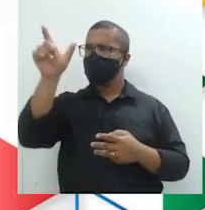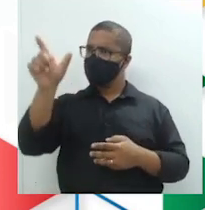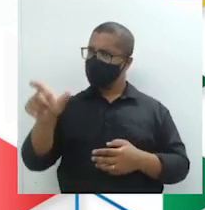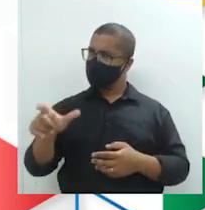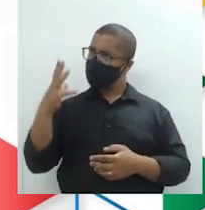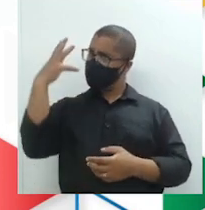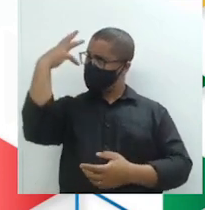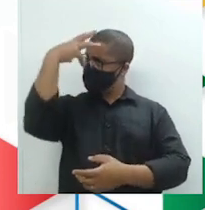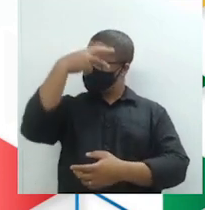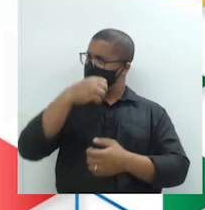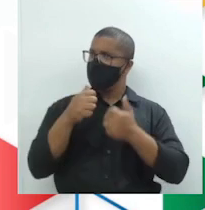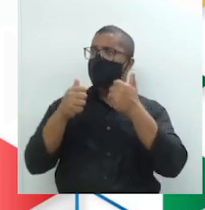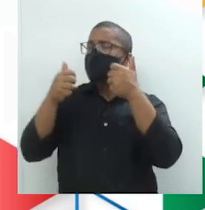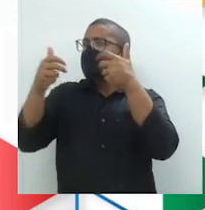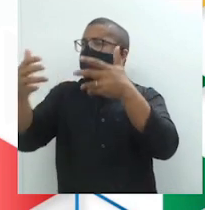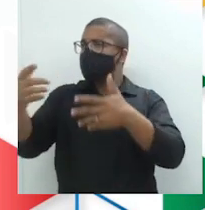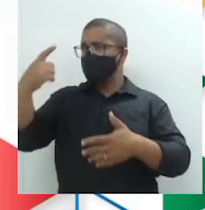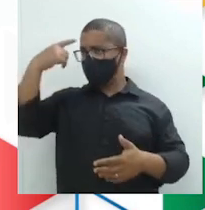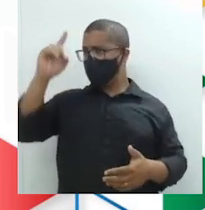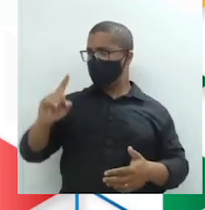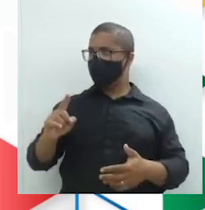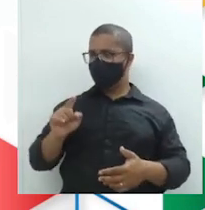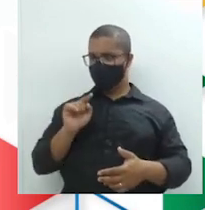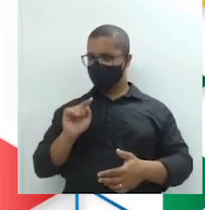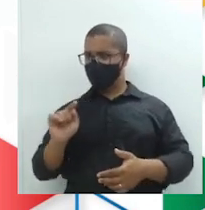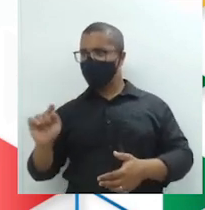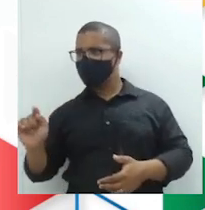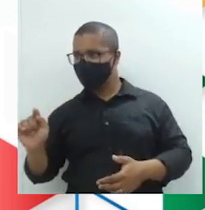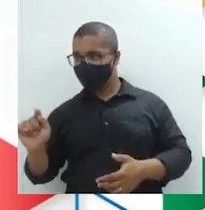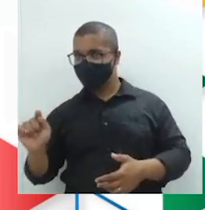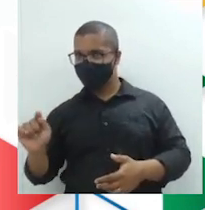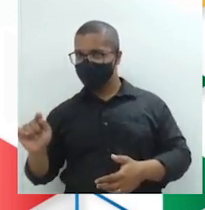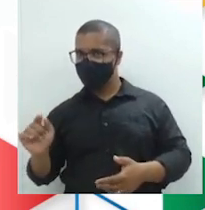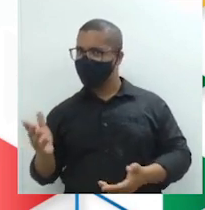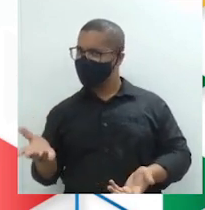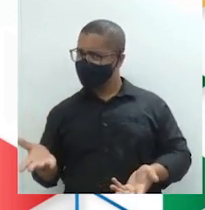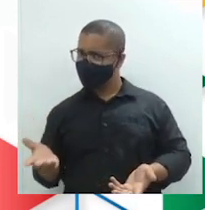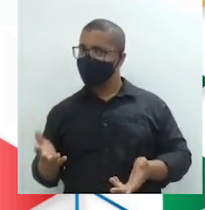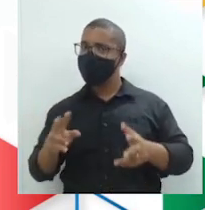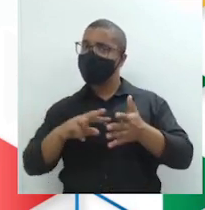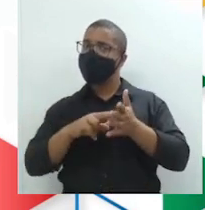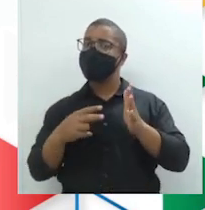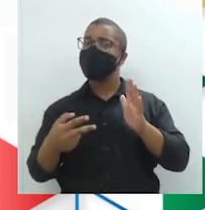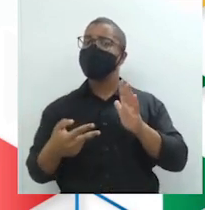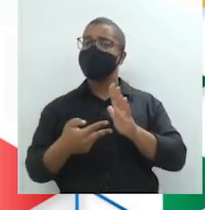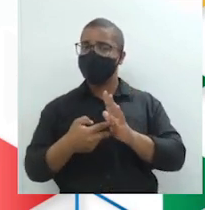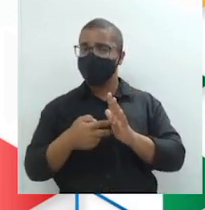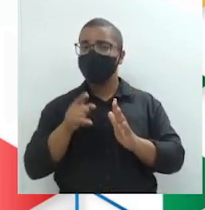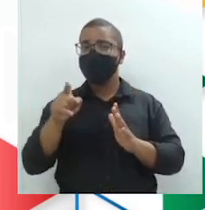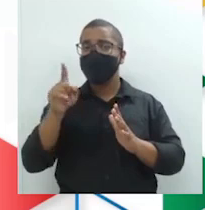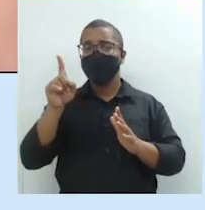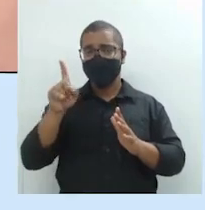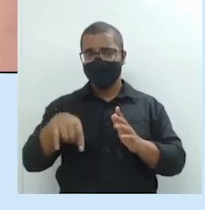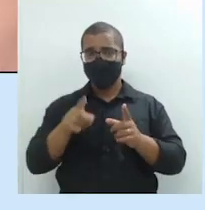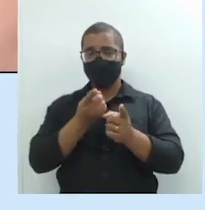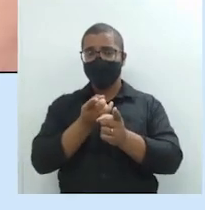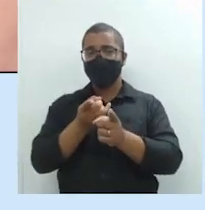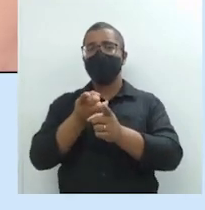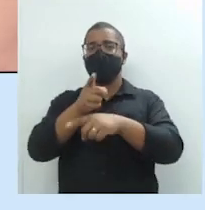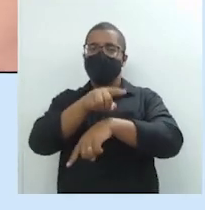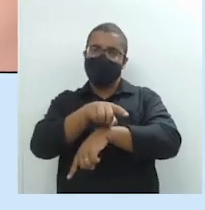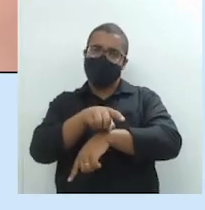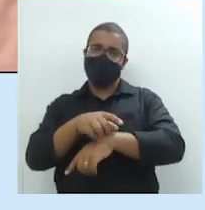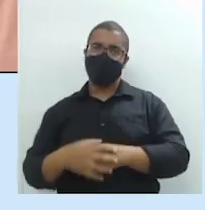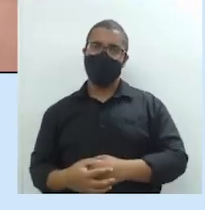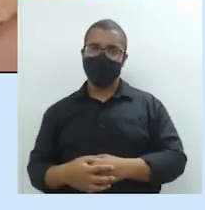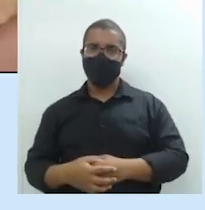beleza. Olha as reticências aí. Então as aspas e as reticências estão sinalizando um outro